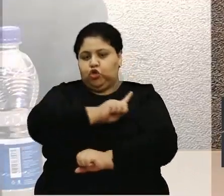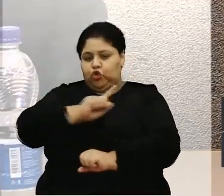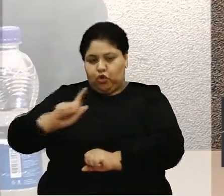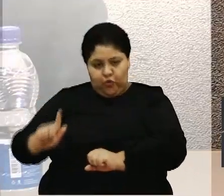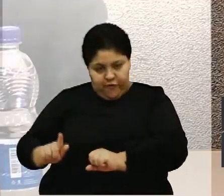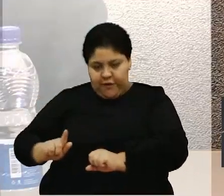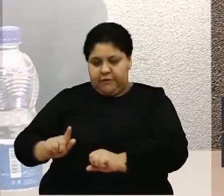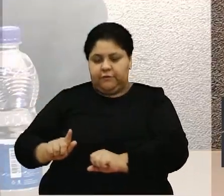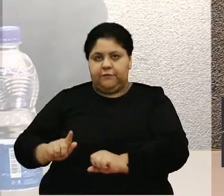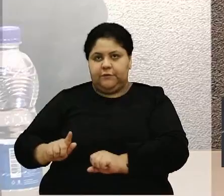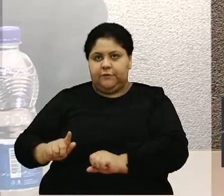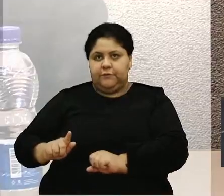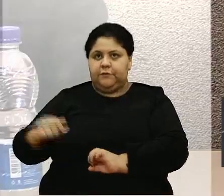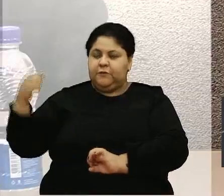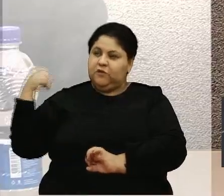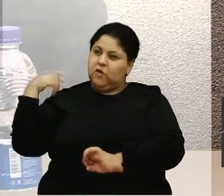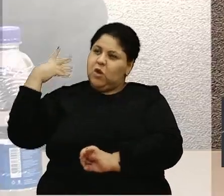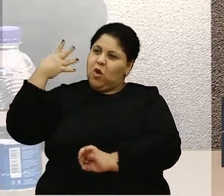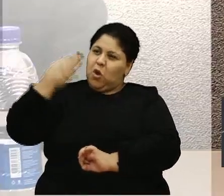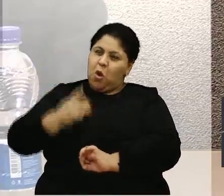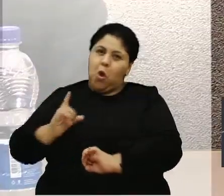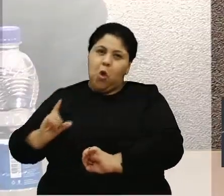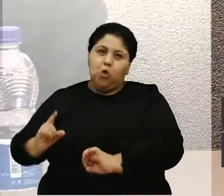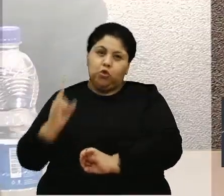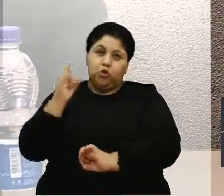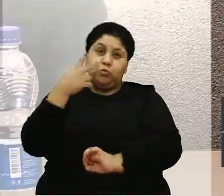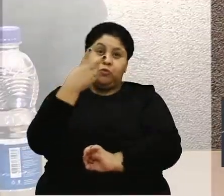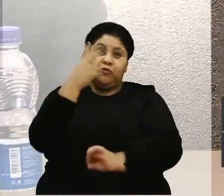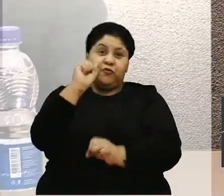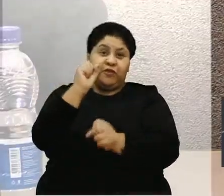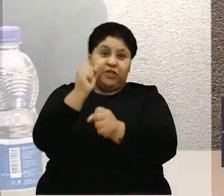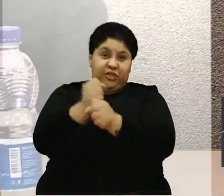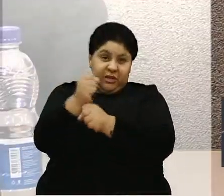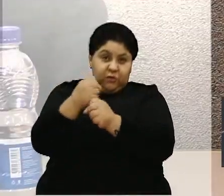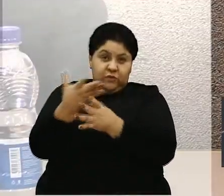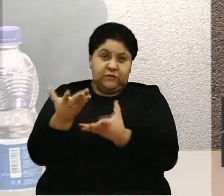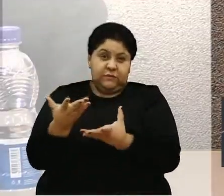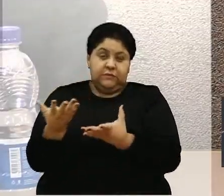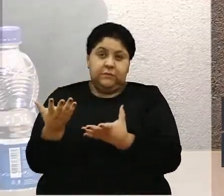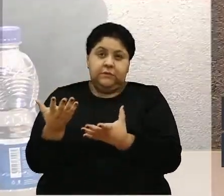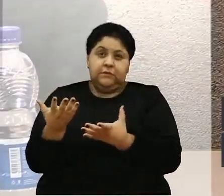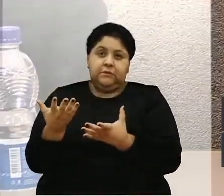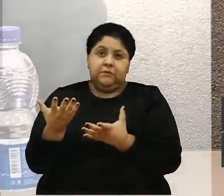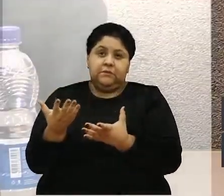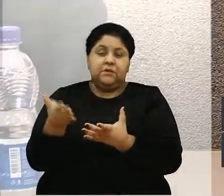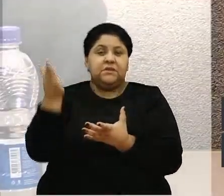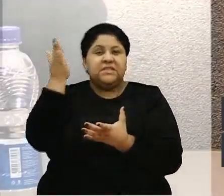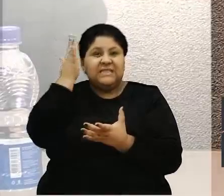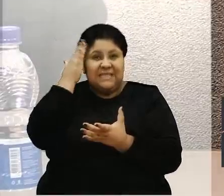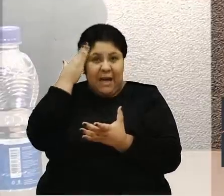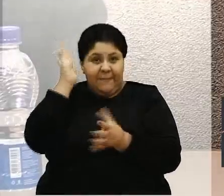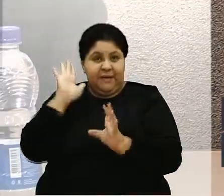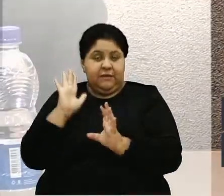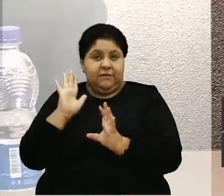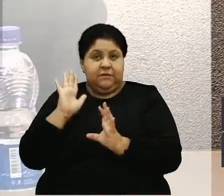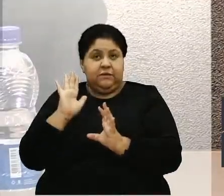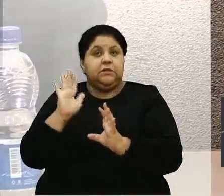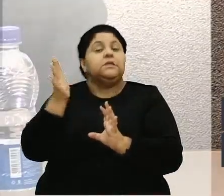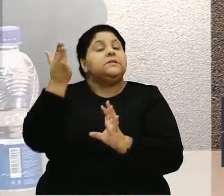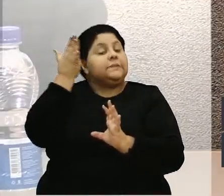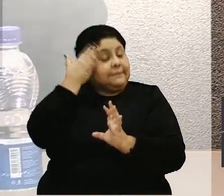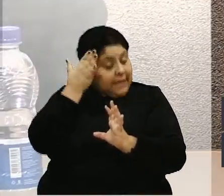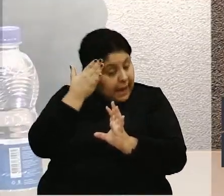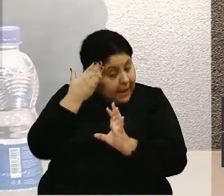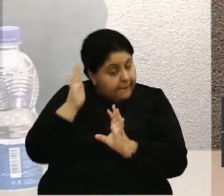desde dos últimos 20 anos, né? Dos últimos 20 anos, sabem disso, sabiam